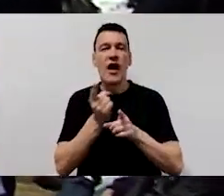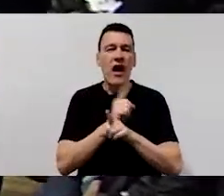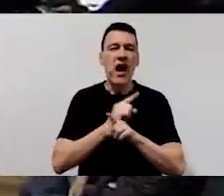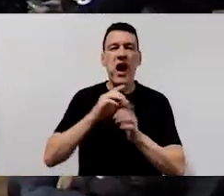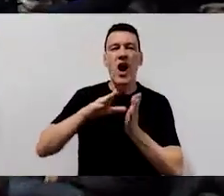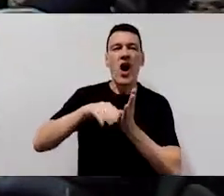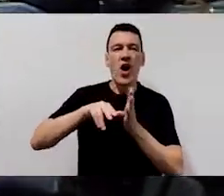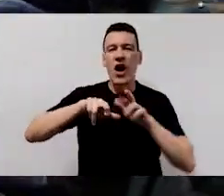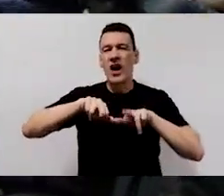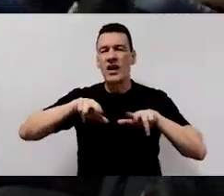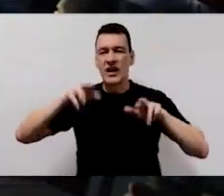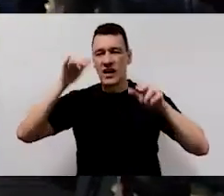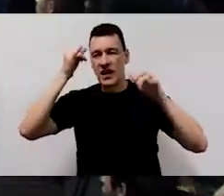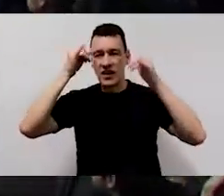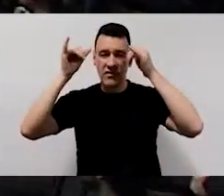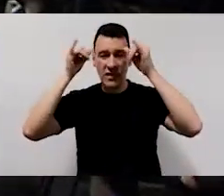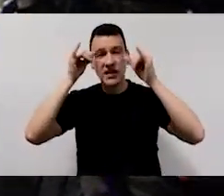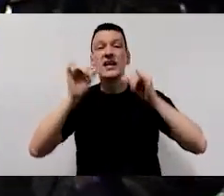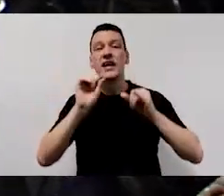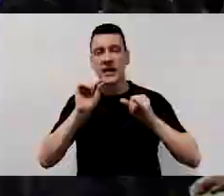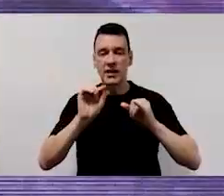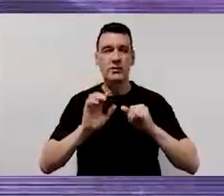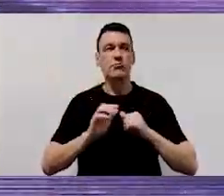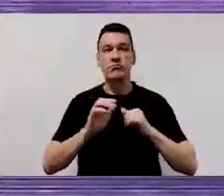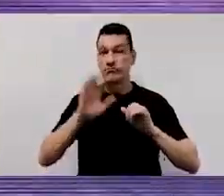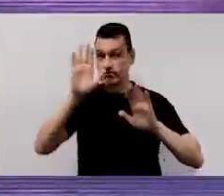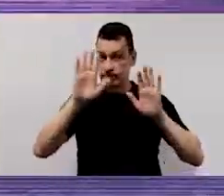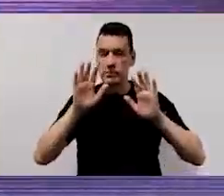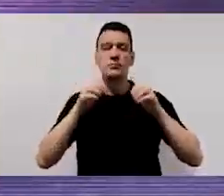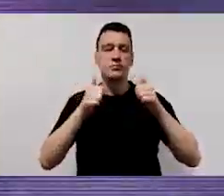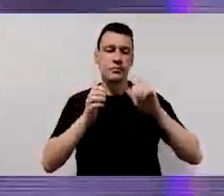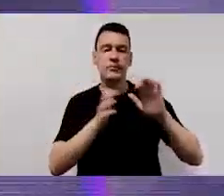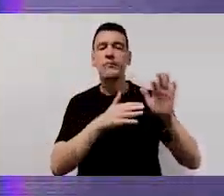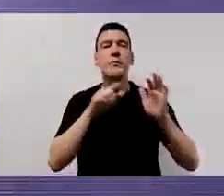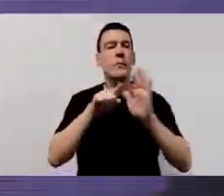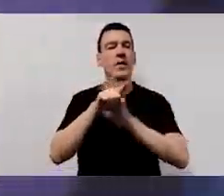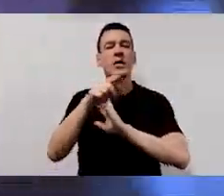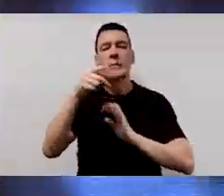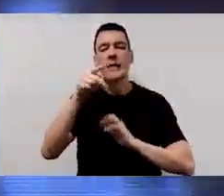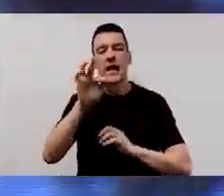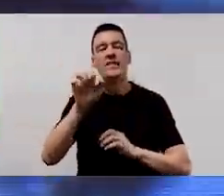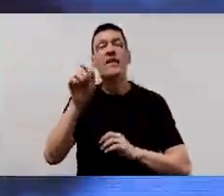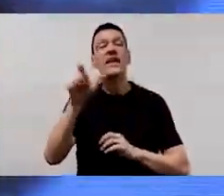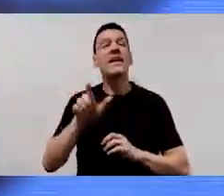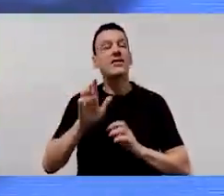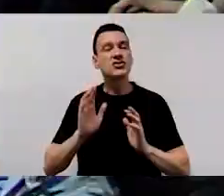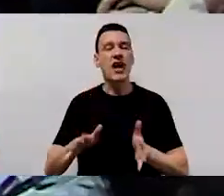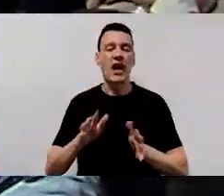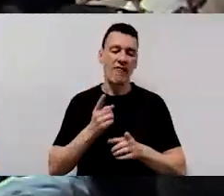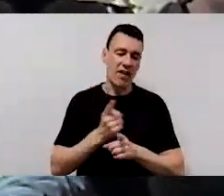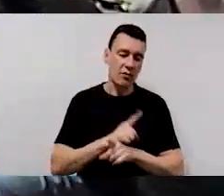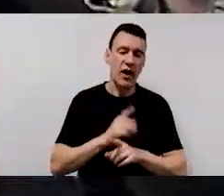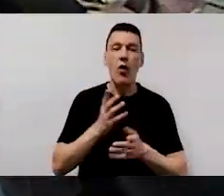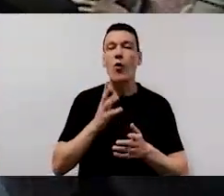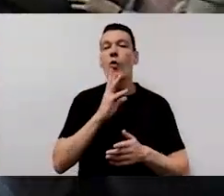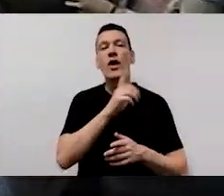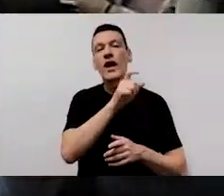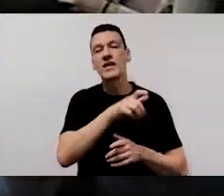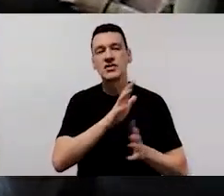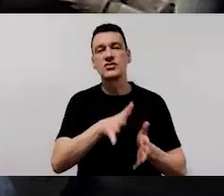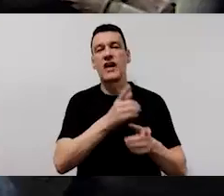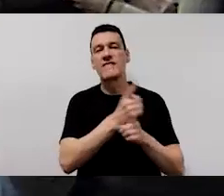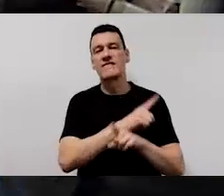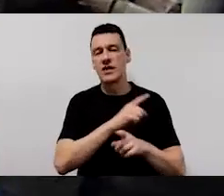Ok. Na PF, quem já foi fraudado ou conhece alguém que já foi fraudado?